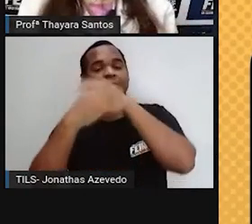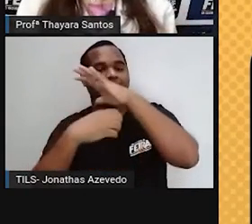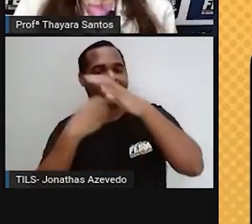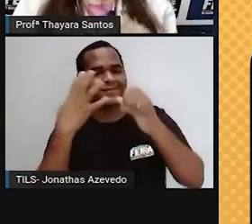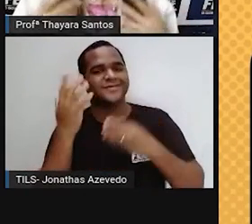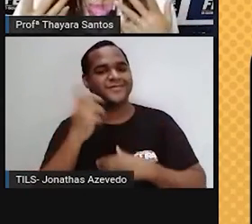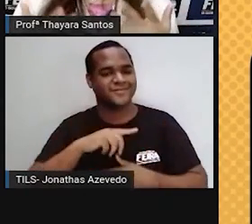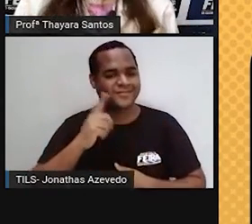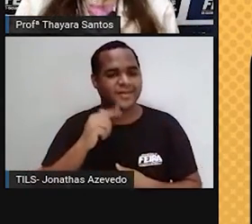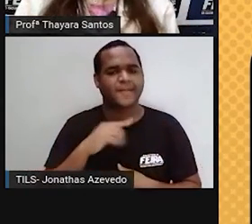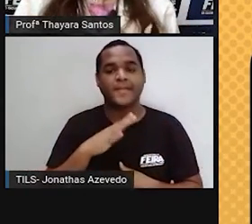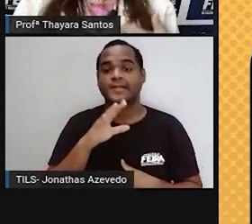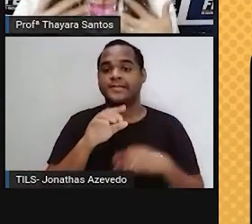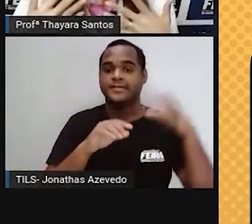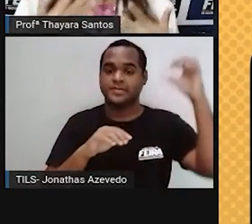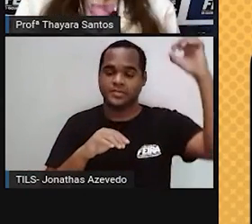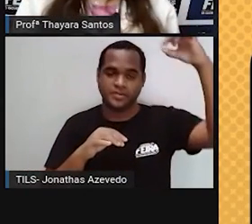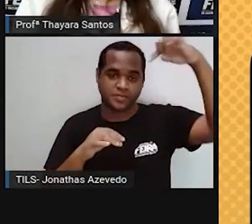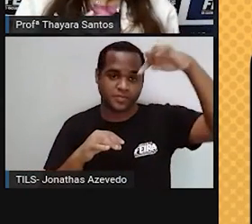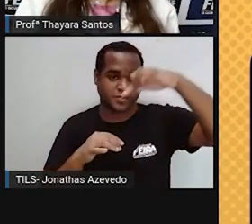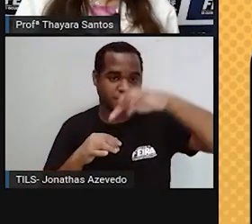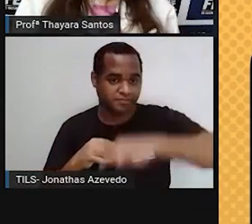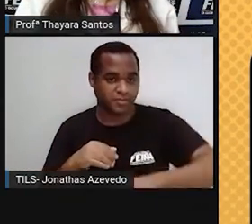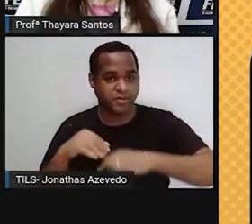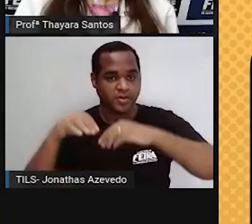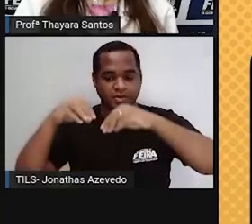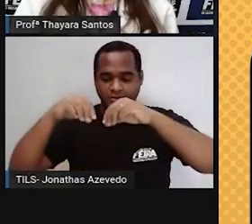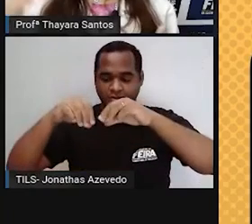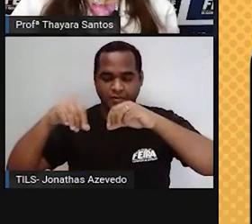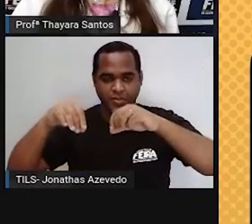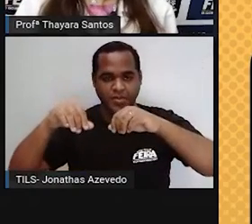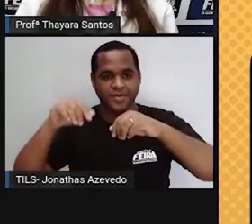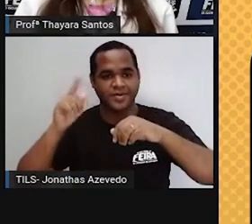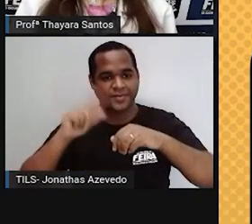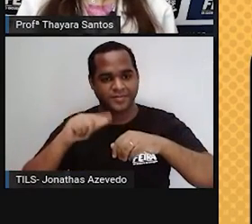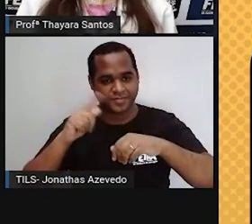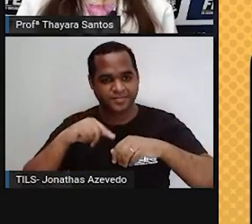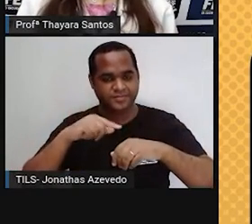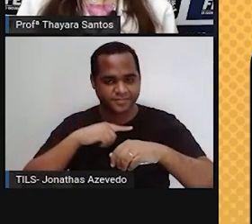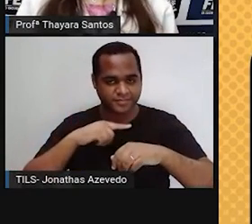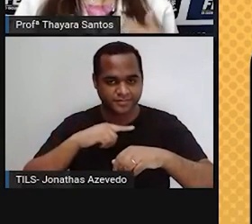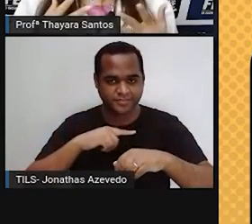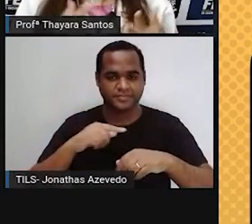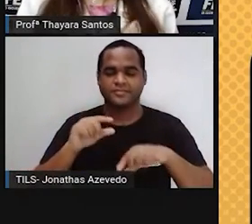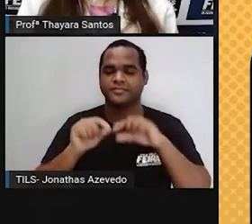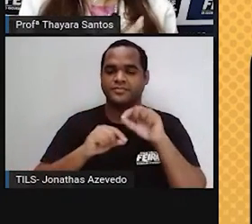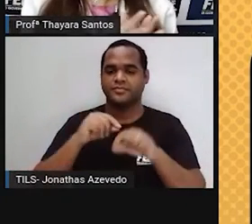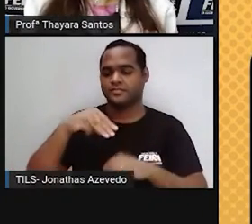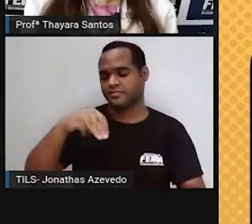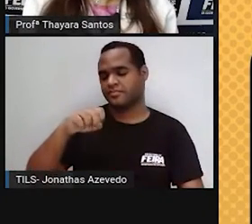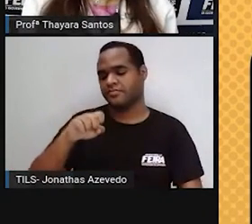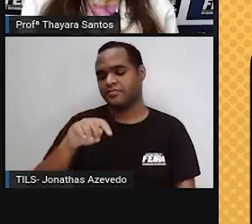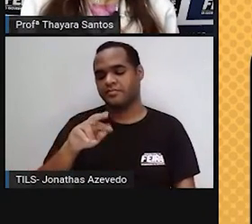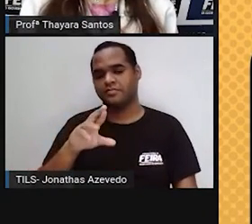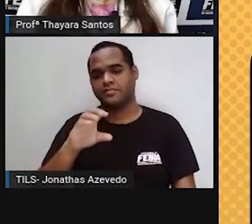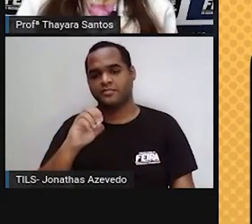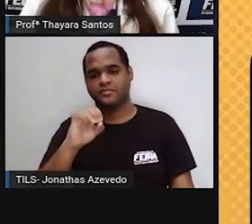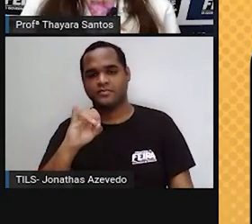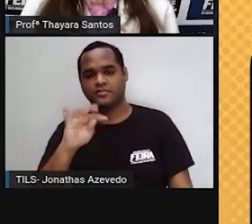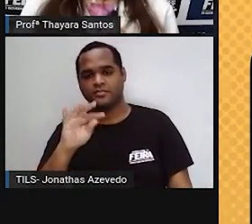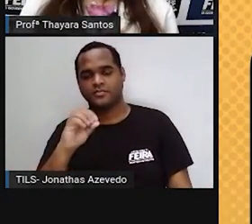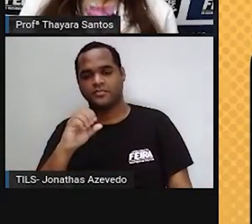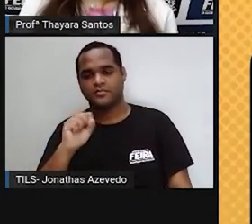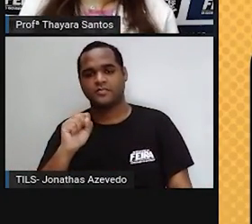luz. E quando eles conseguem atingir a Terra, de fato, né, a nossa superfície terrestre, a gente chama eles de meteoritos.